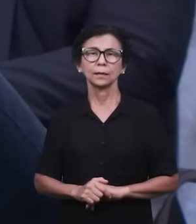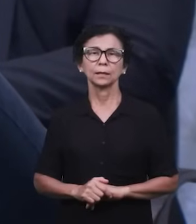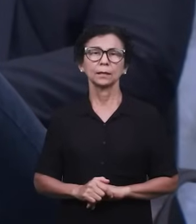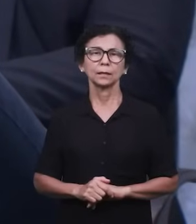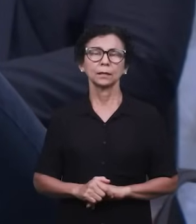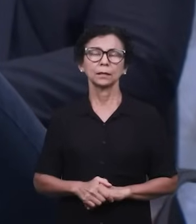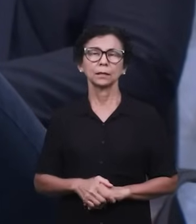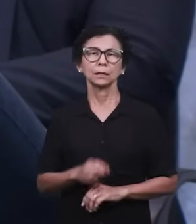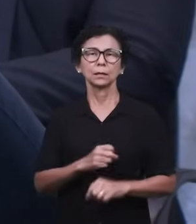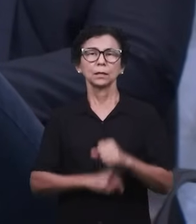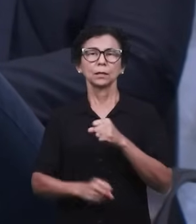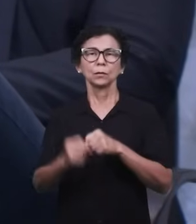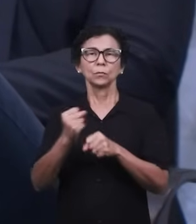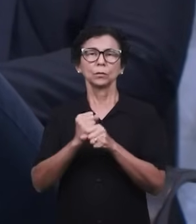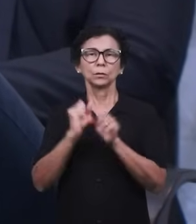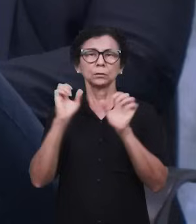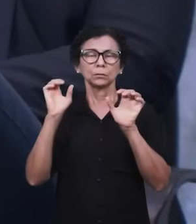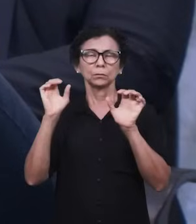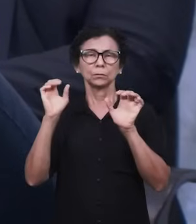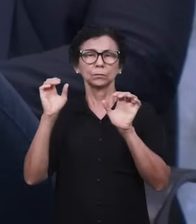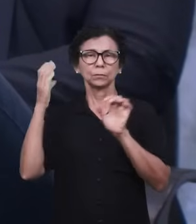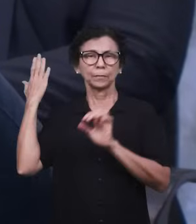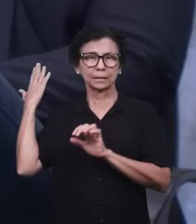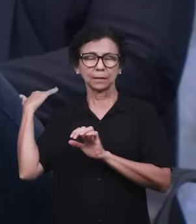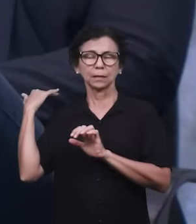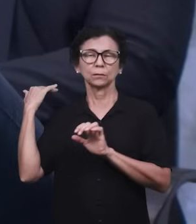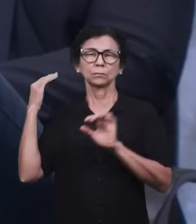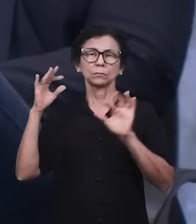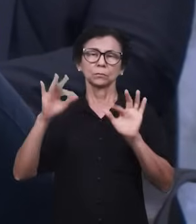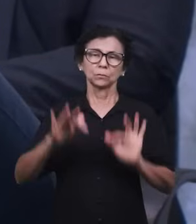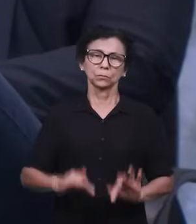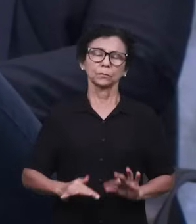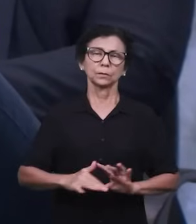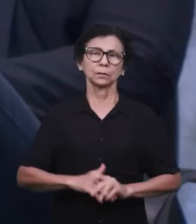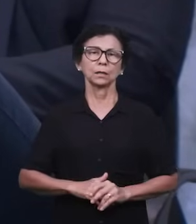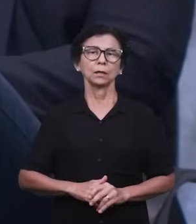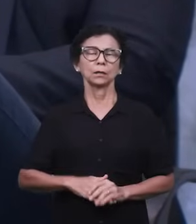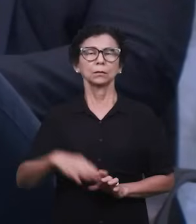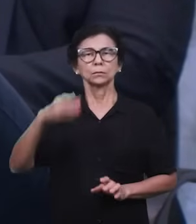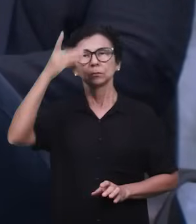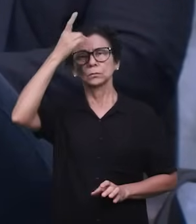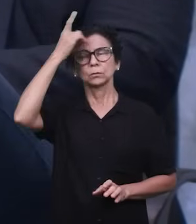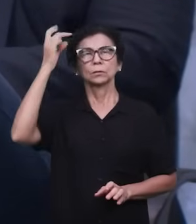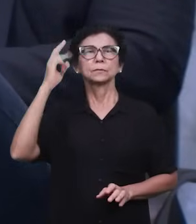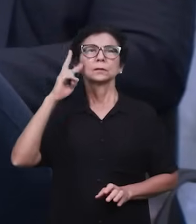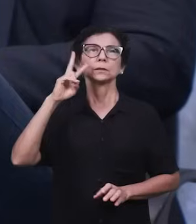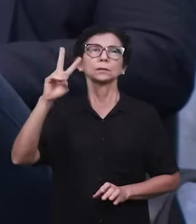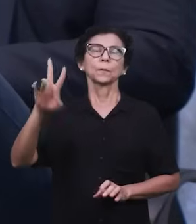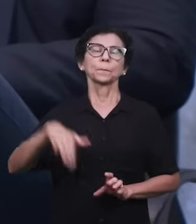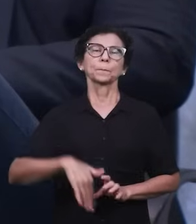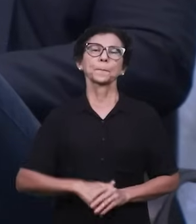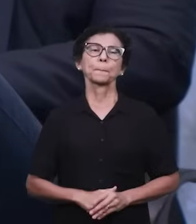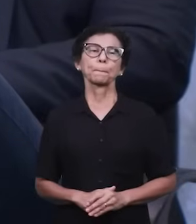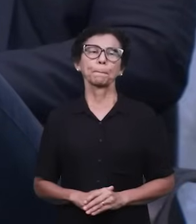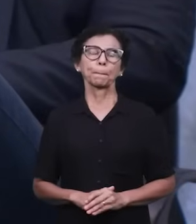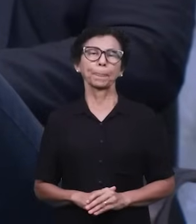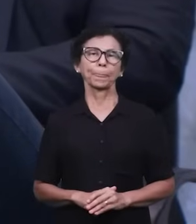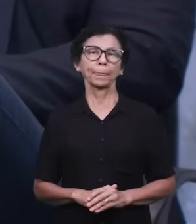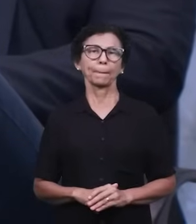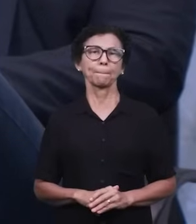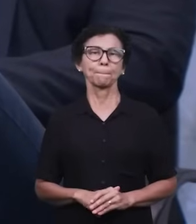operar dar muitas experiências, né, através desse trabalho, inspirar também muitas